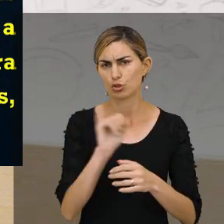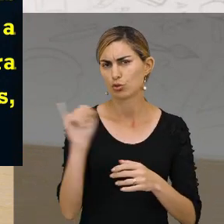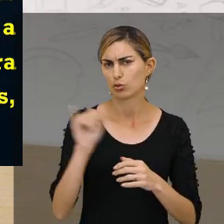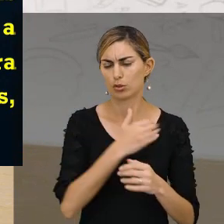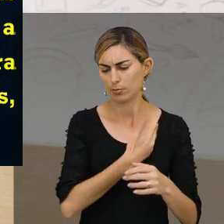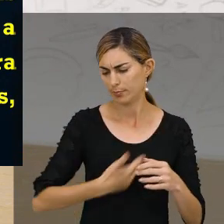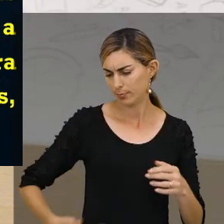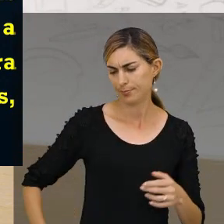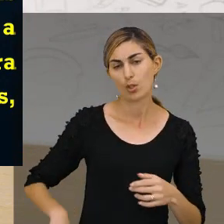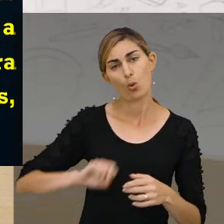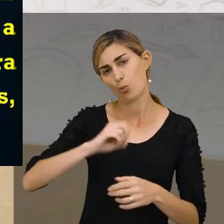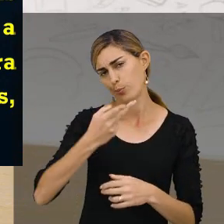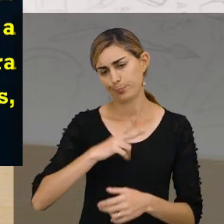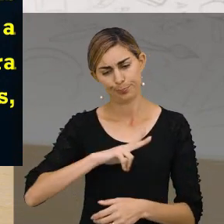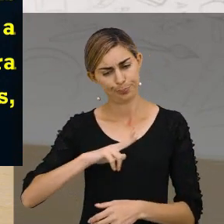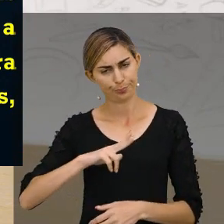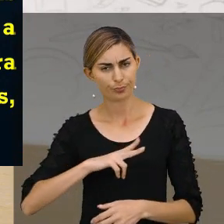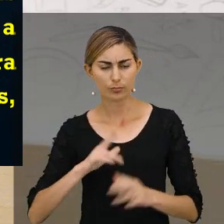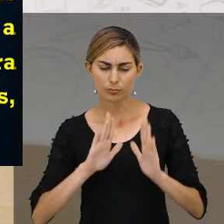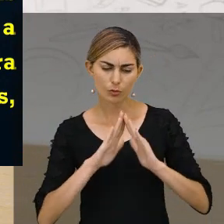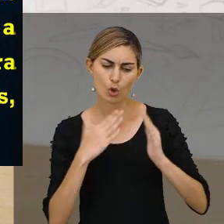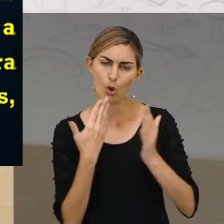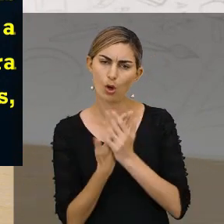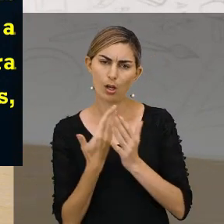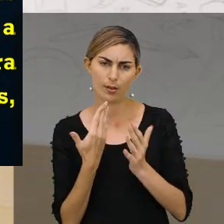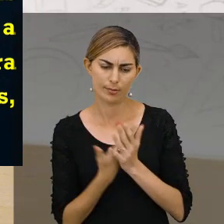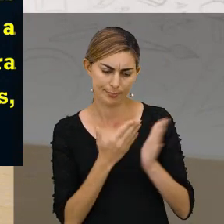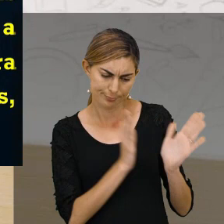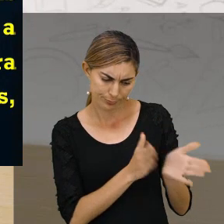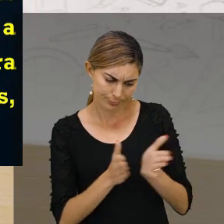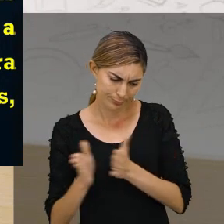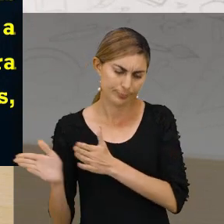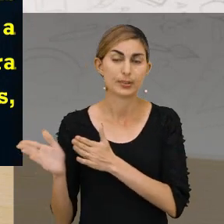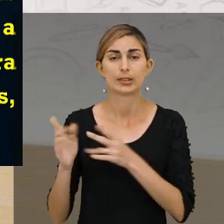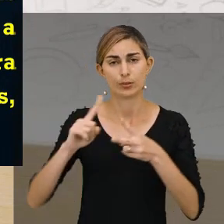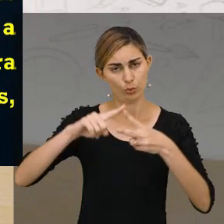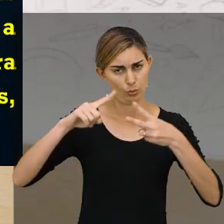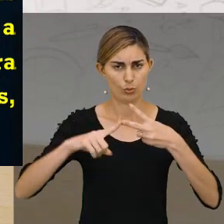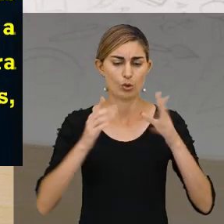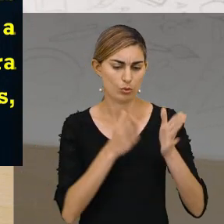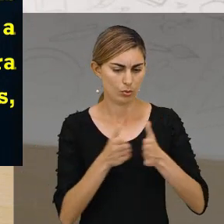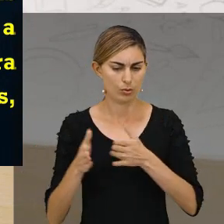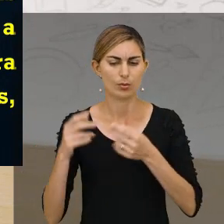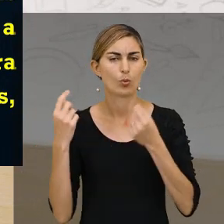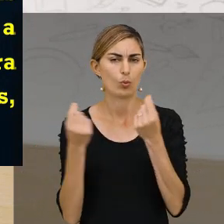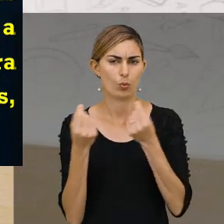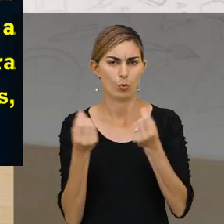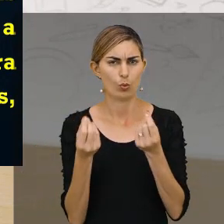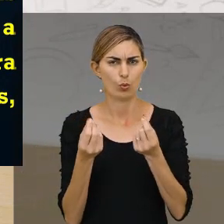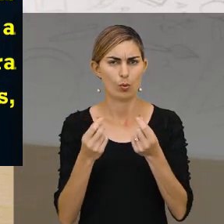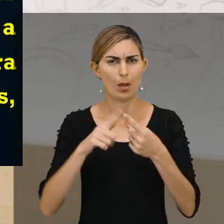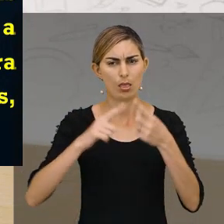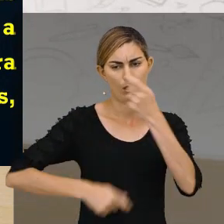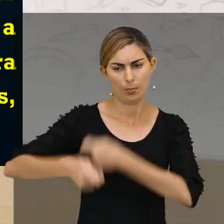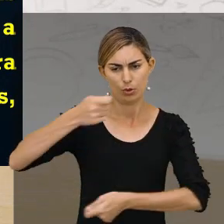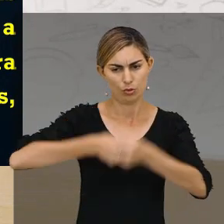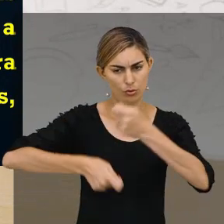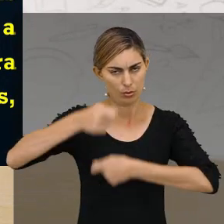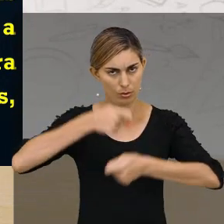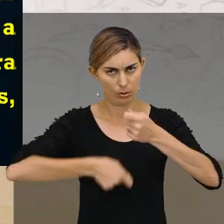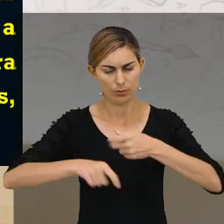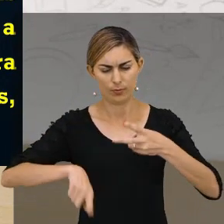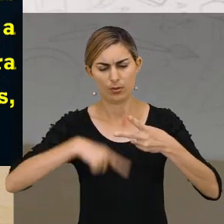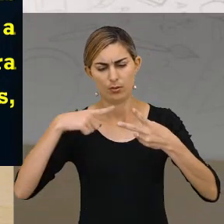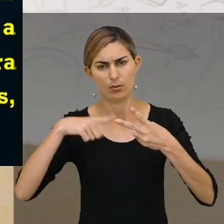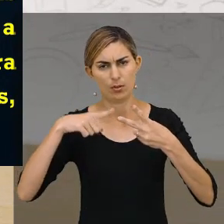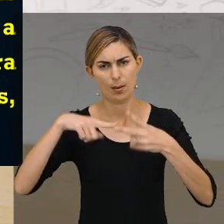pública ou mesmo privada, organizada de são 2 formas básicas, a forma